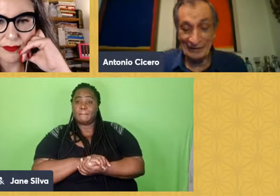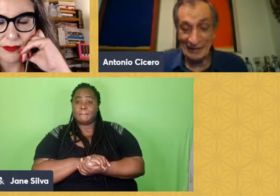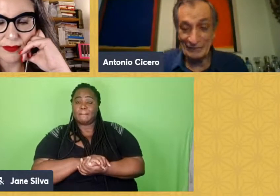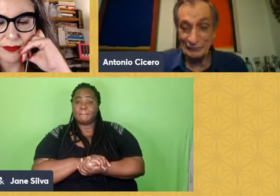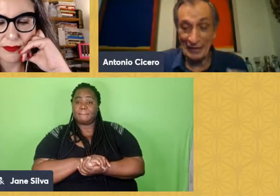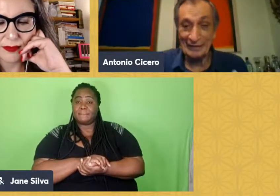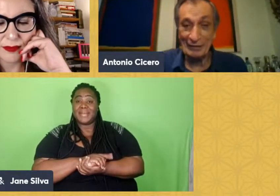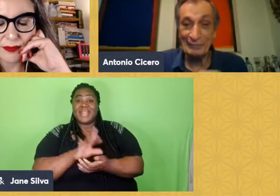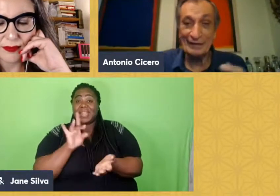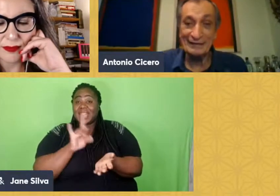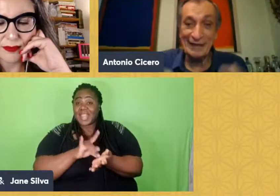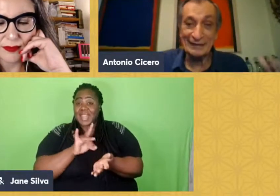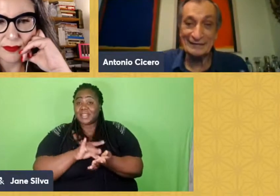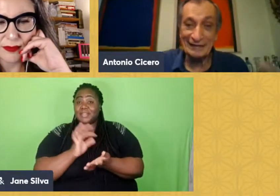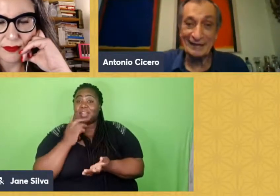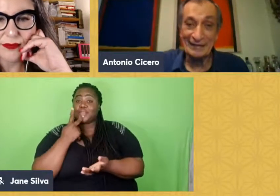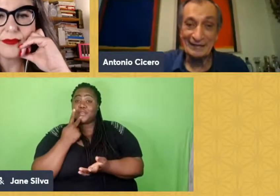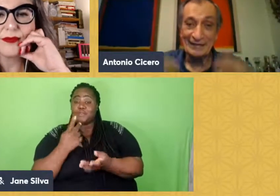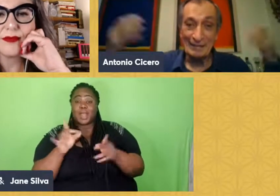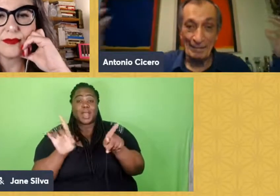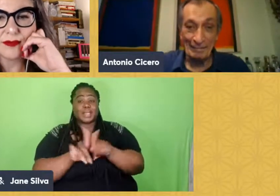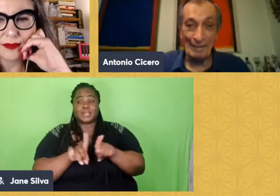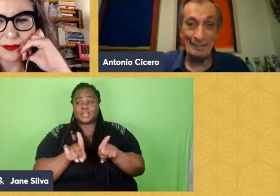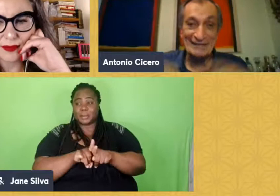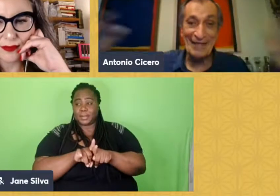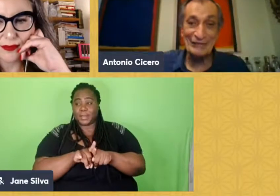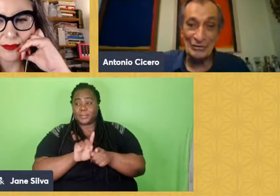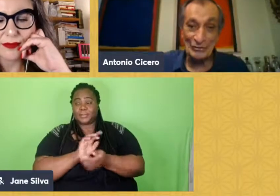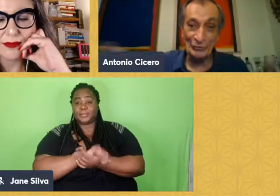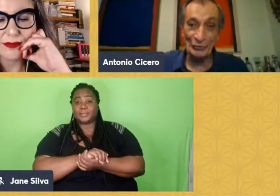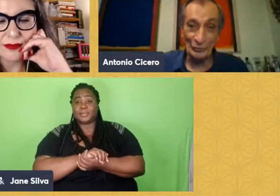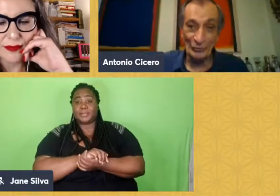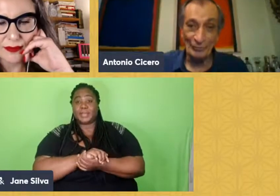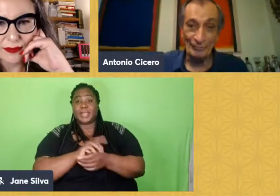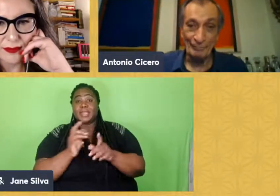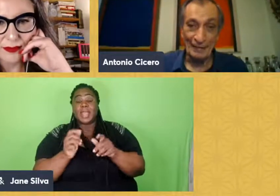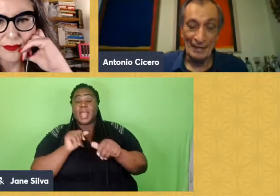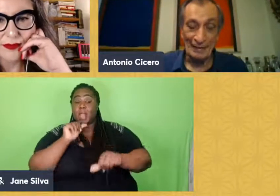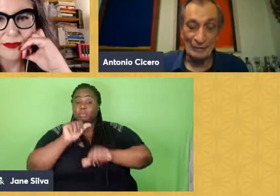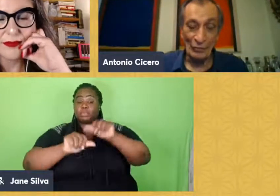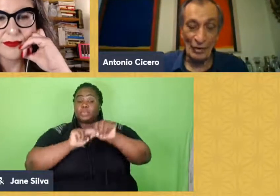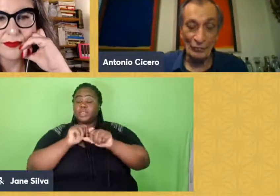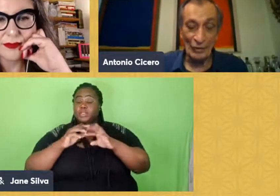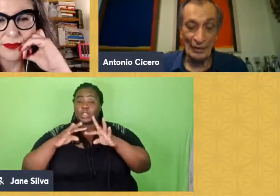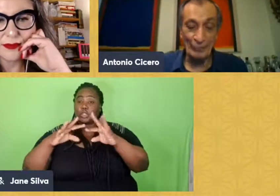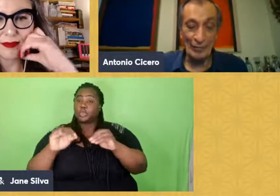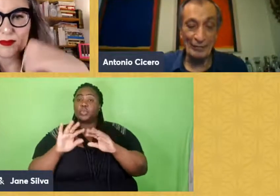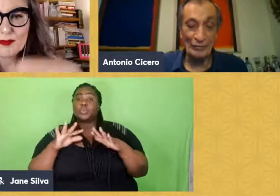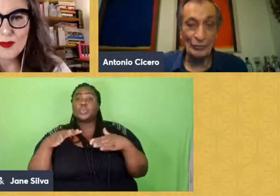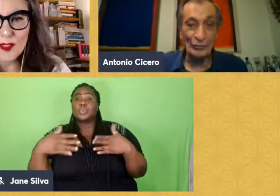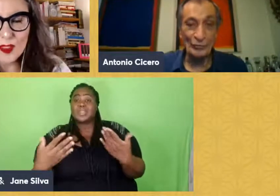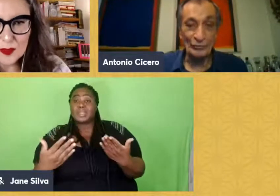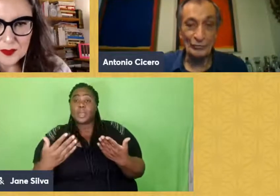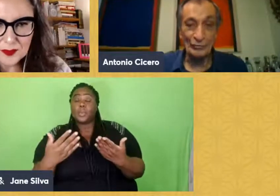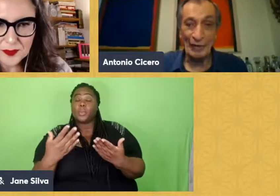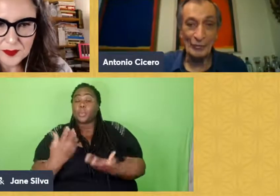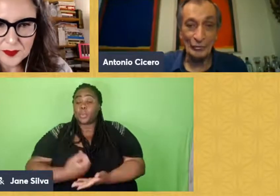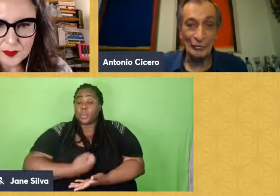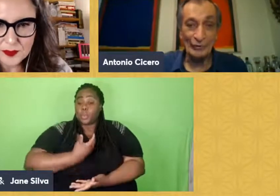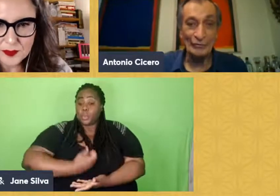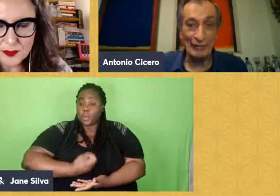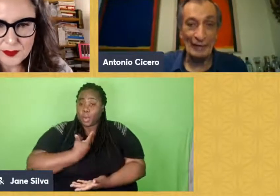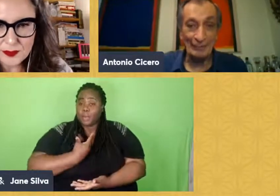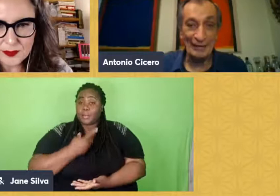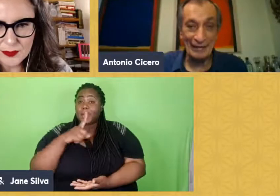na verdade, fala também da passagem de tudo. Então, o poema é